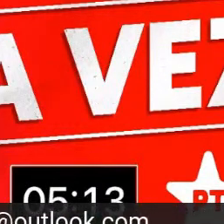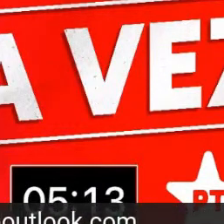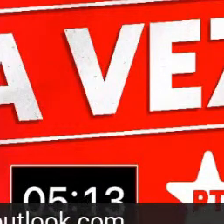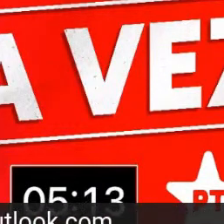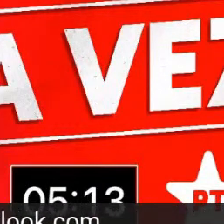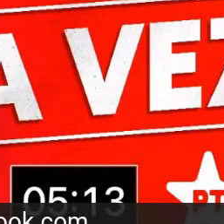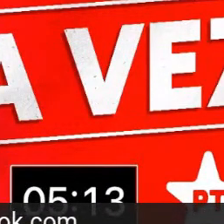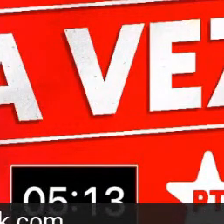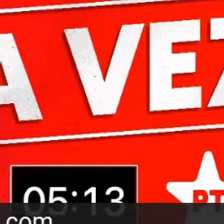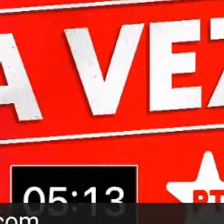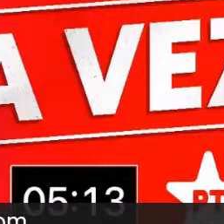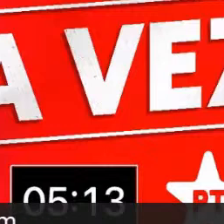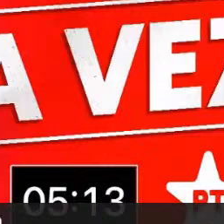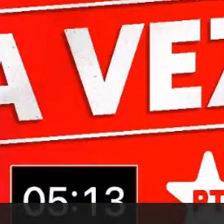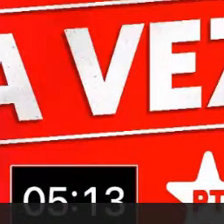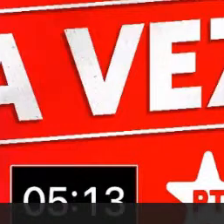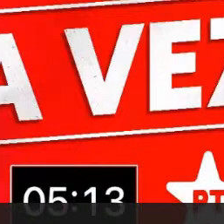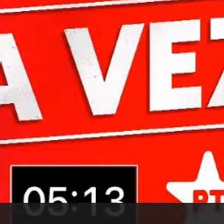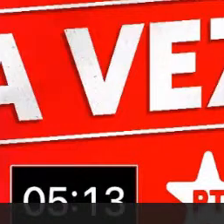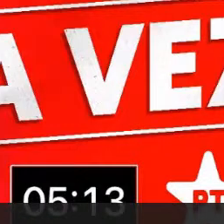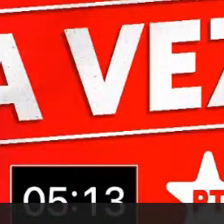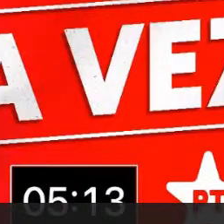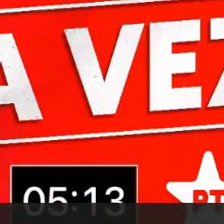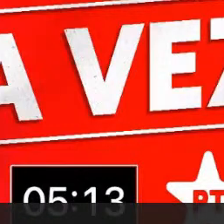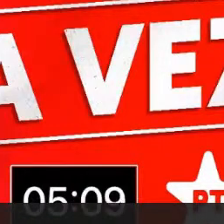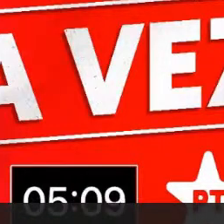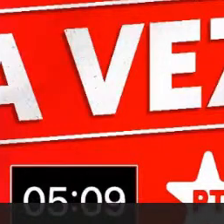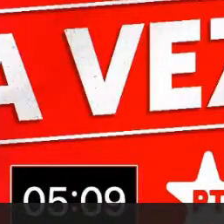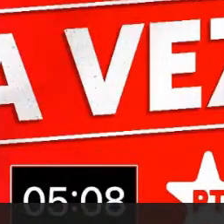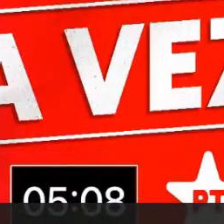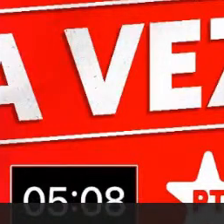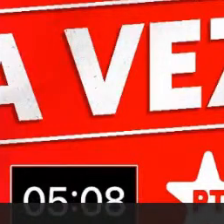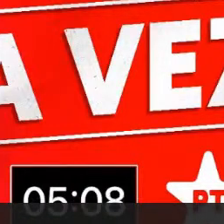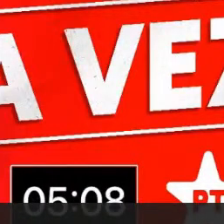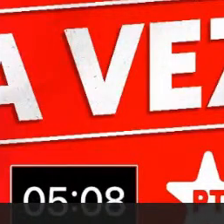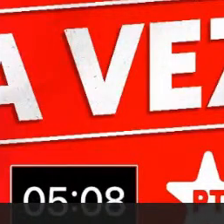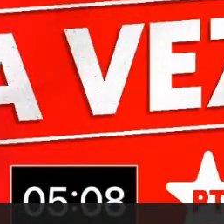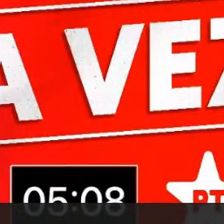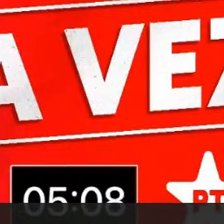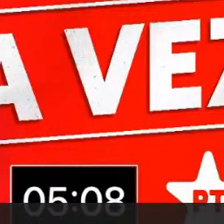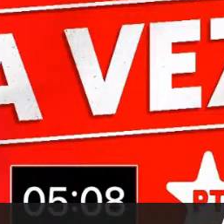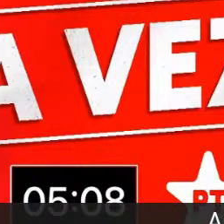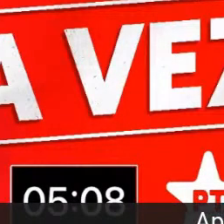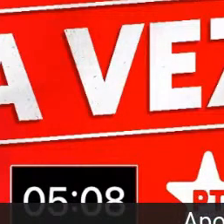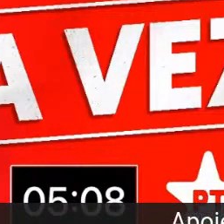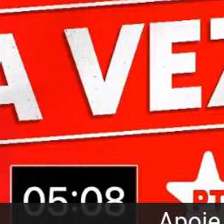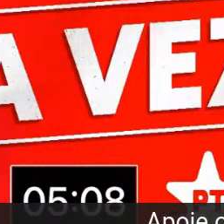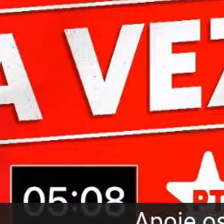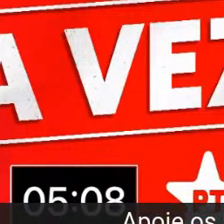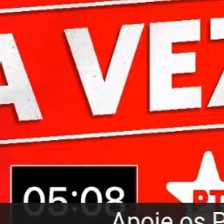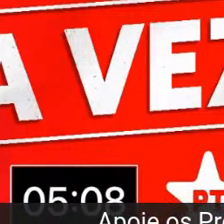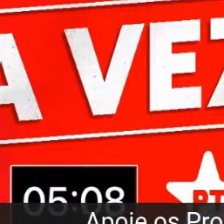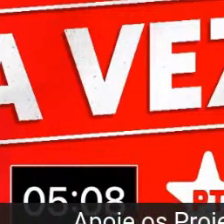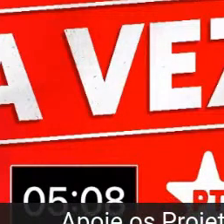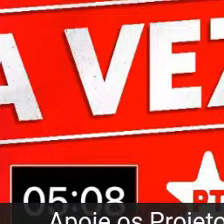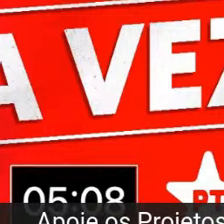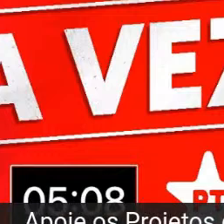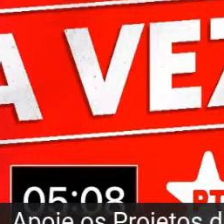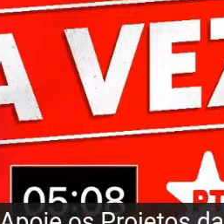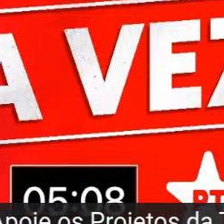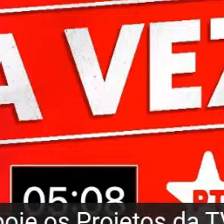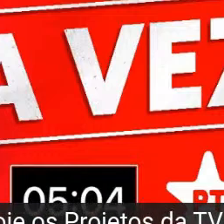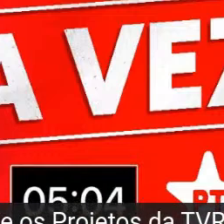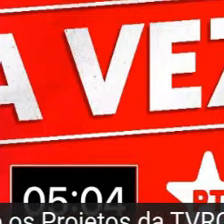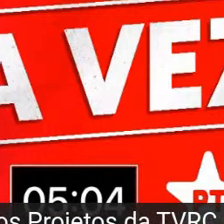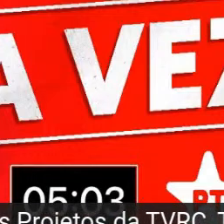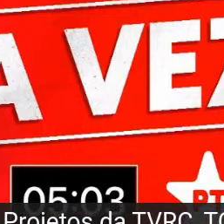na hora do vamos ver, quem depende de você é o PP. Prato cheio, salário na mão,